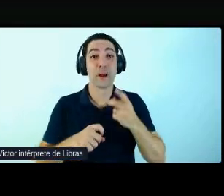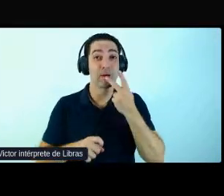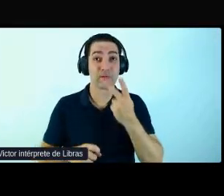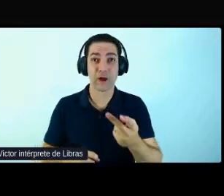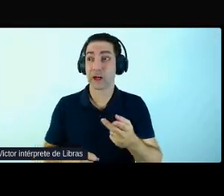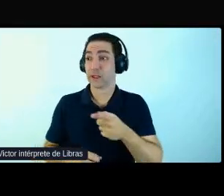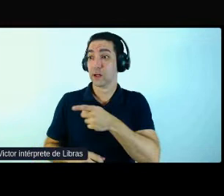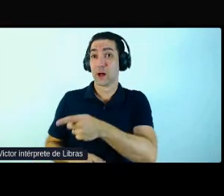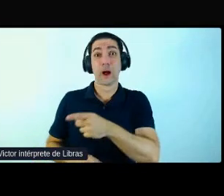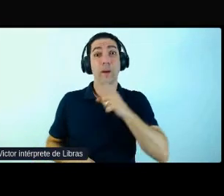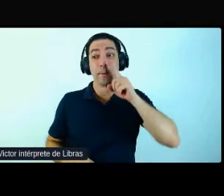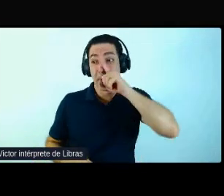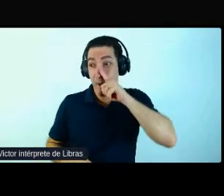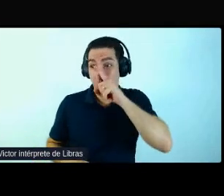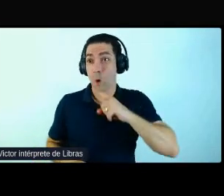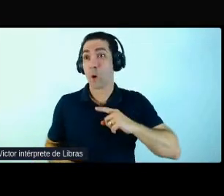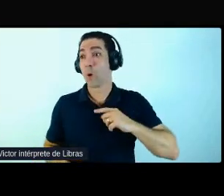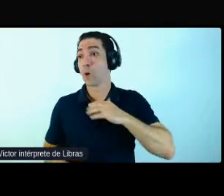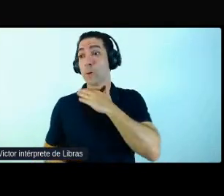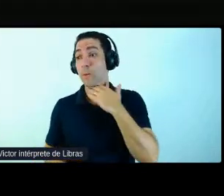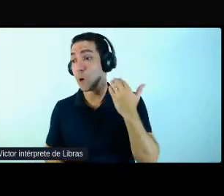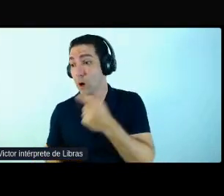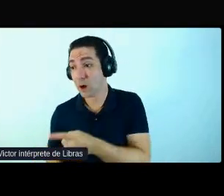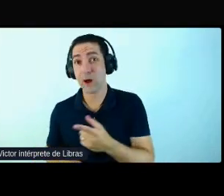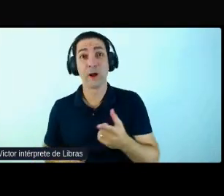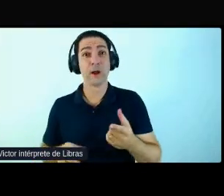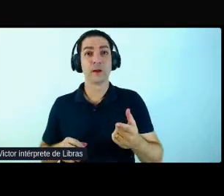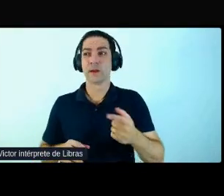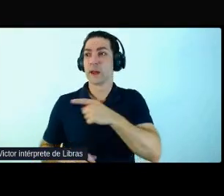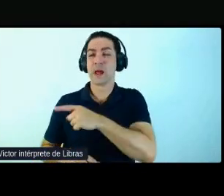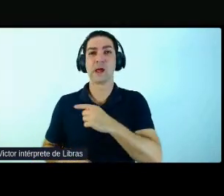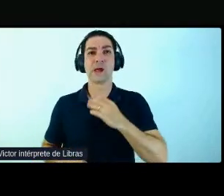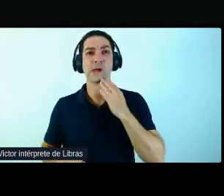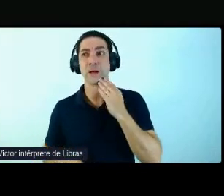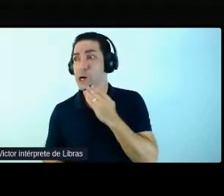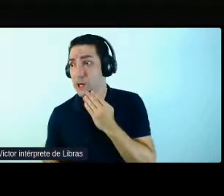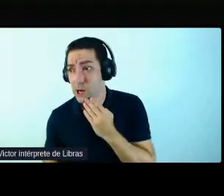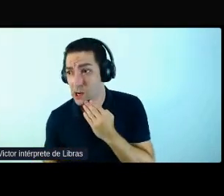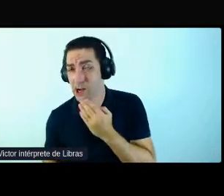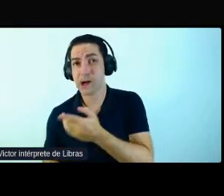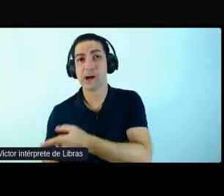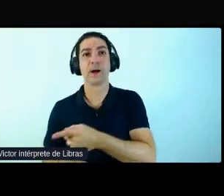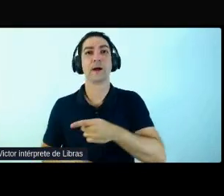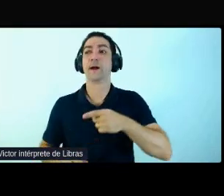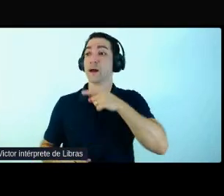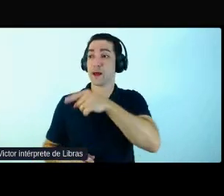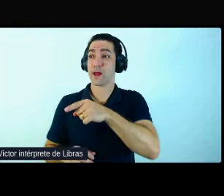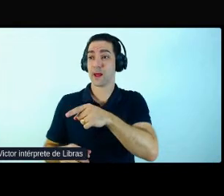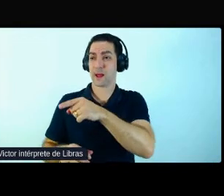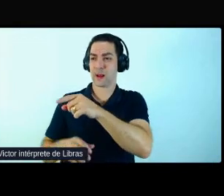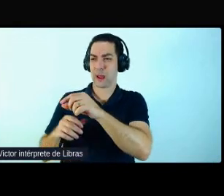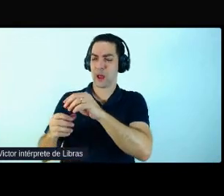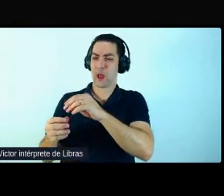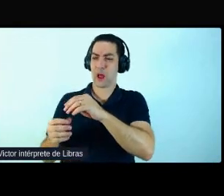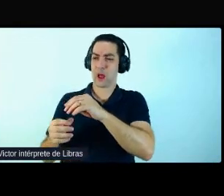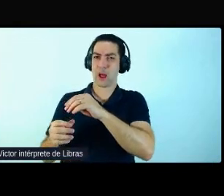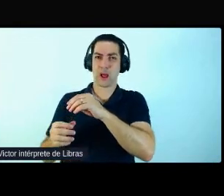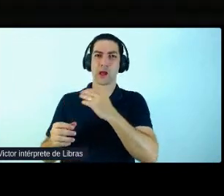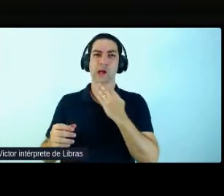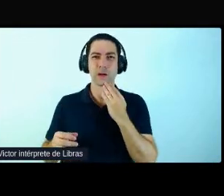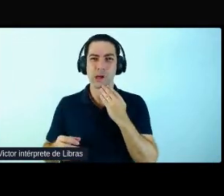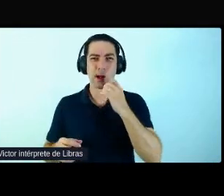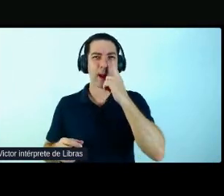vida, colocando na sua fala que há um risco para o bebê, aquela ambiguidade, e ele faz uma recomendação